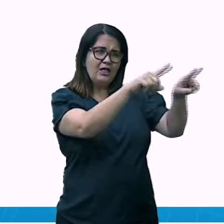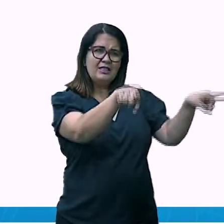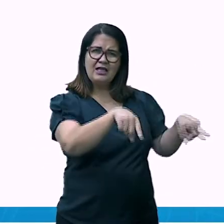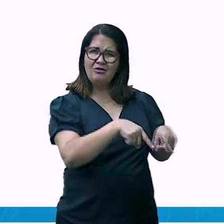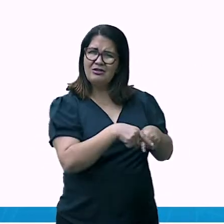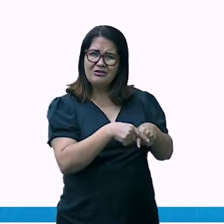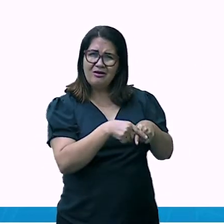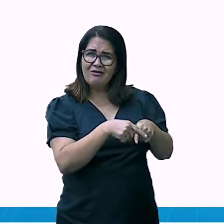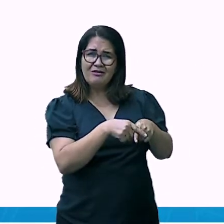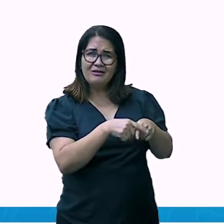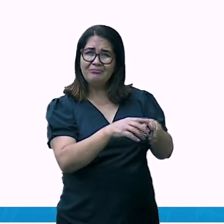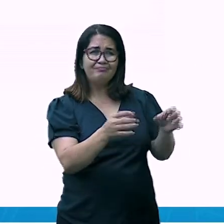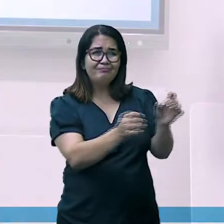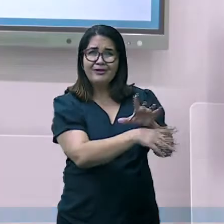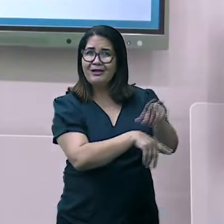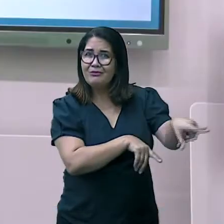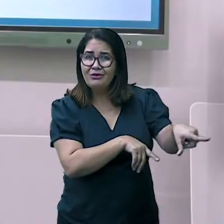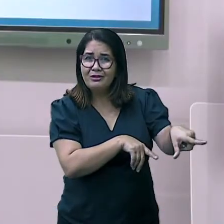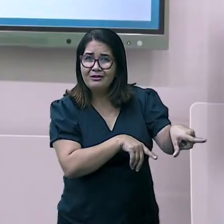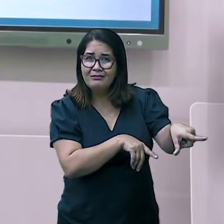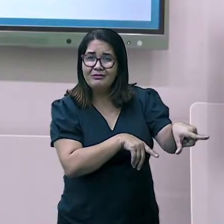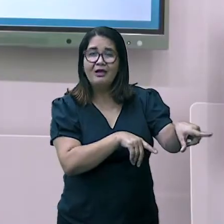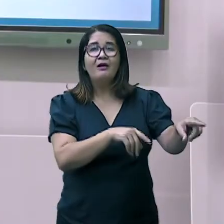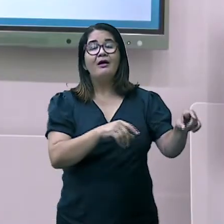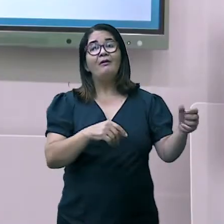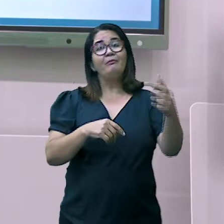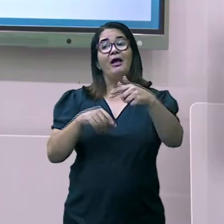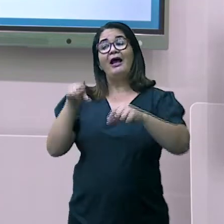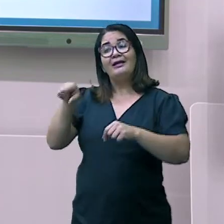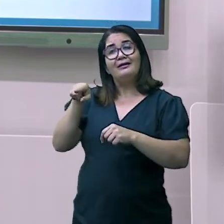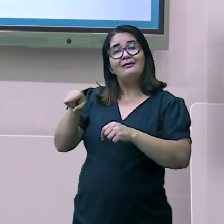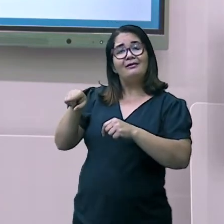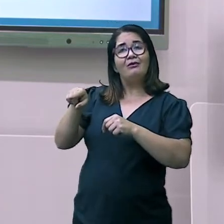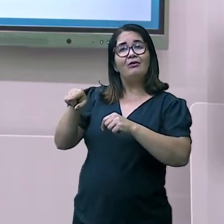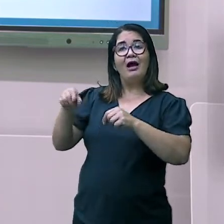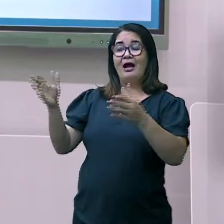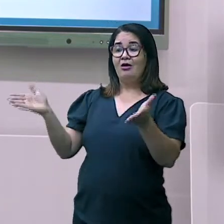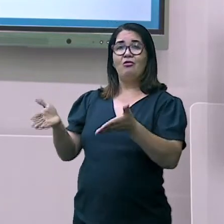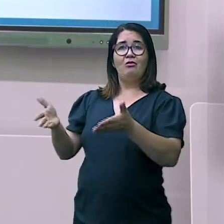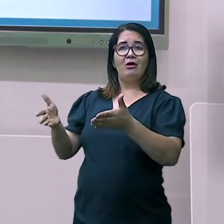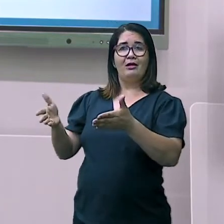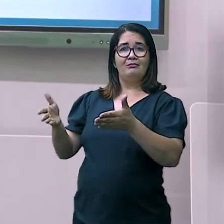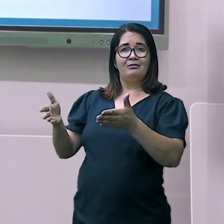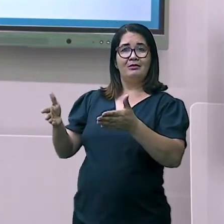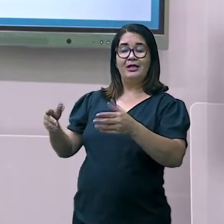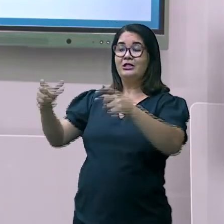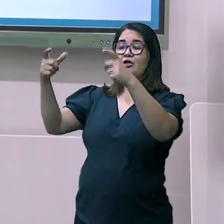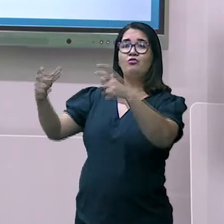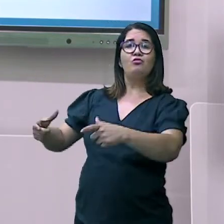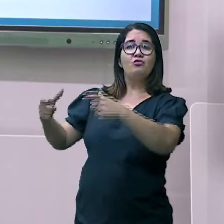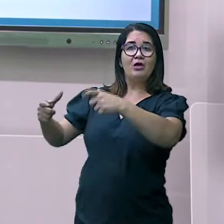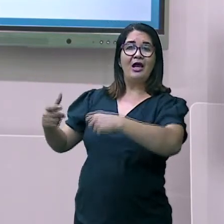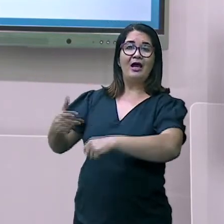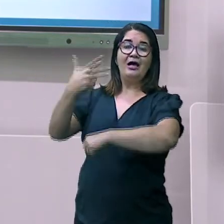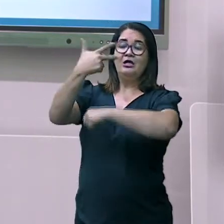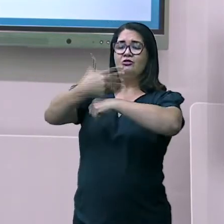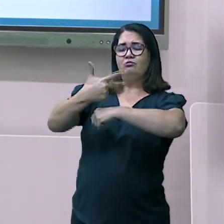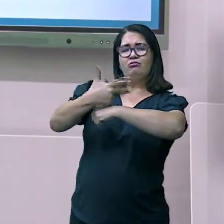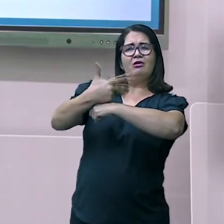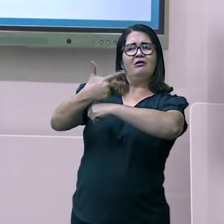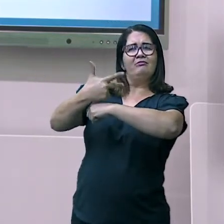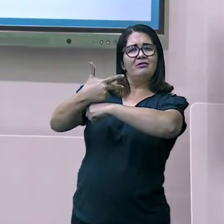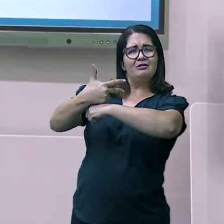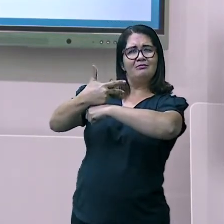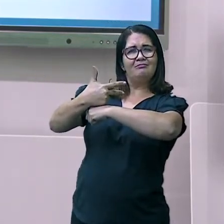antes pensado que nossa profissão evoluiria desse modelo. É claro que